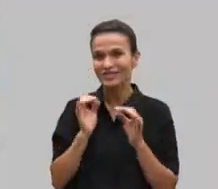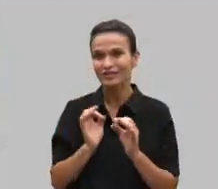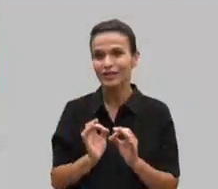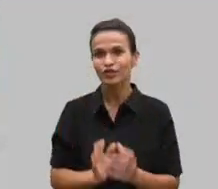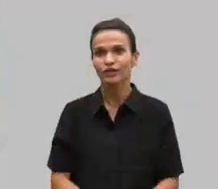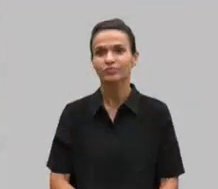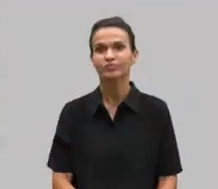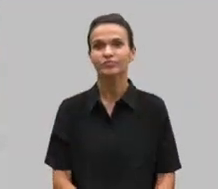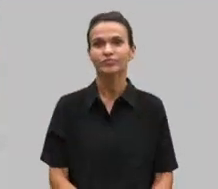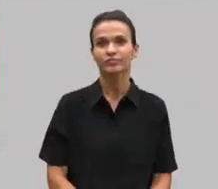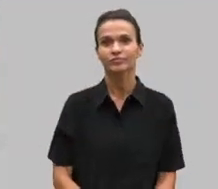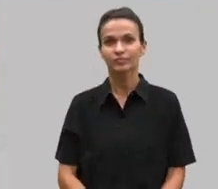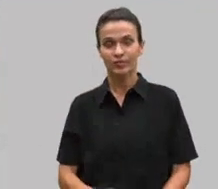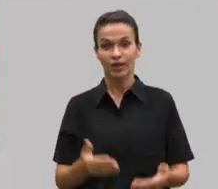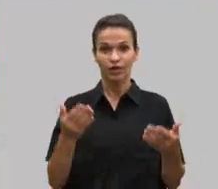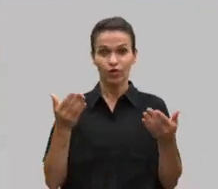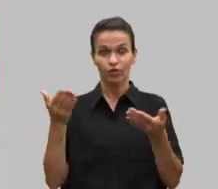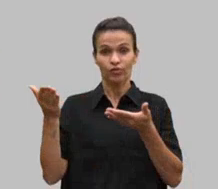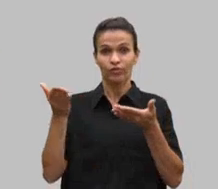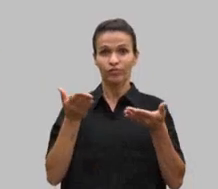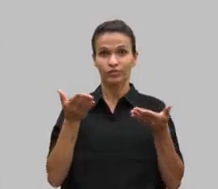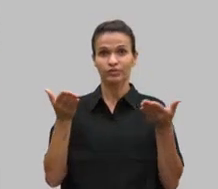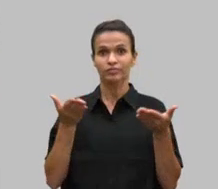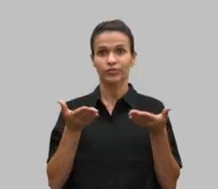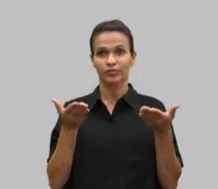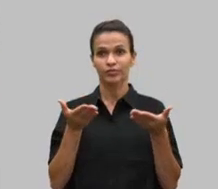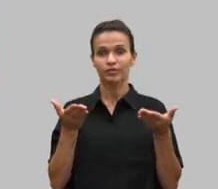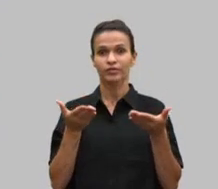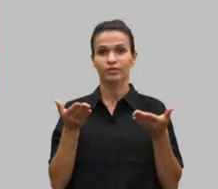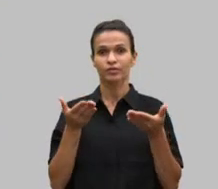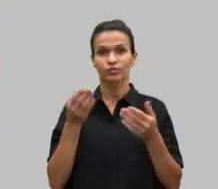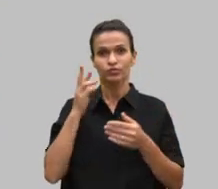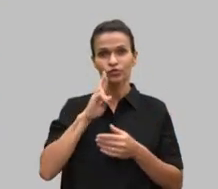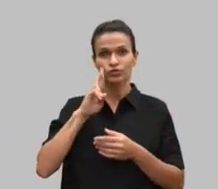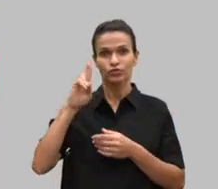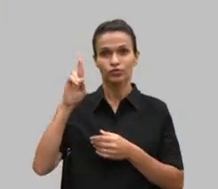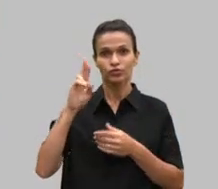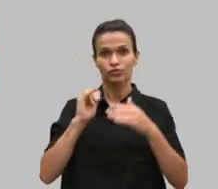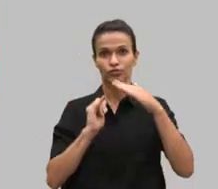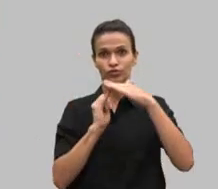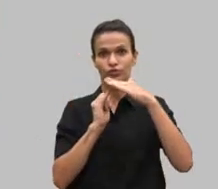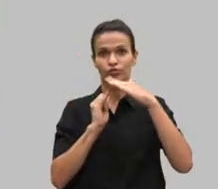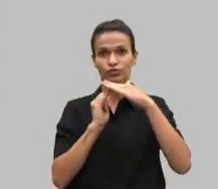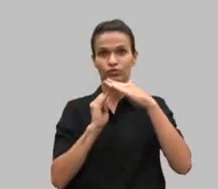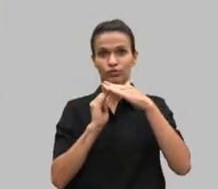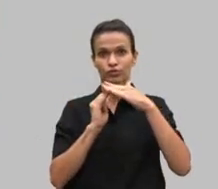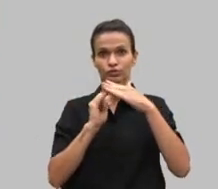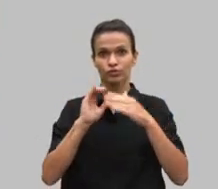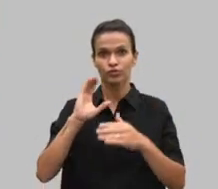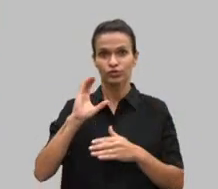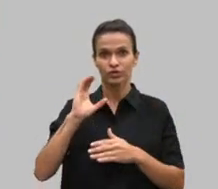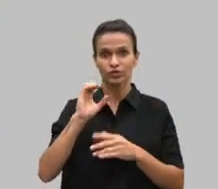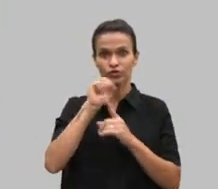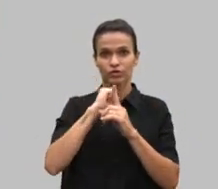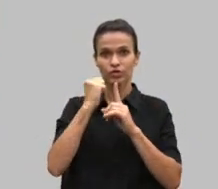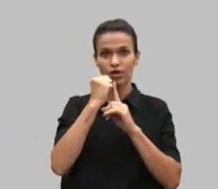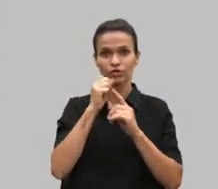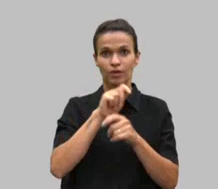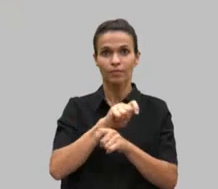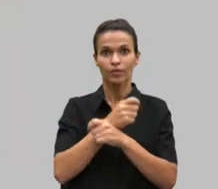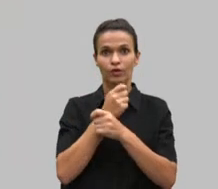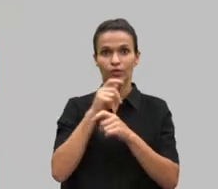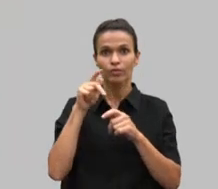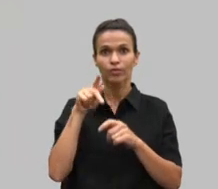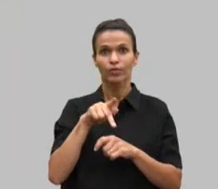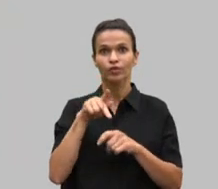nesse momento diretor do Instituto de Ciências Sociais da PUC Professor